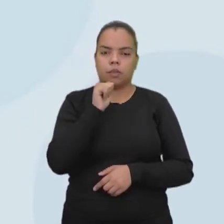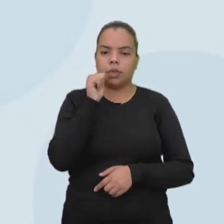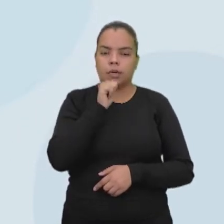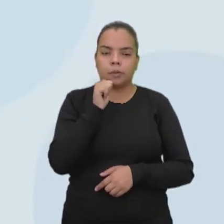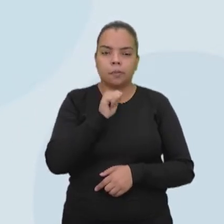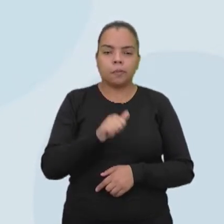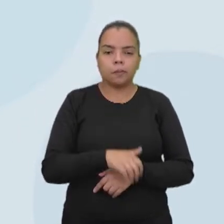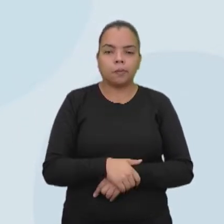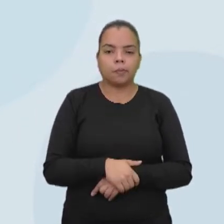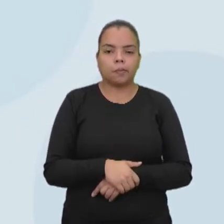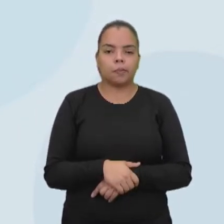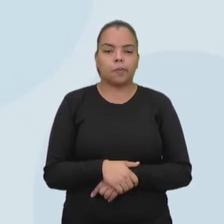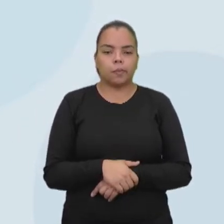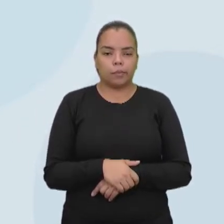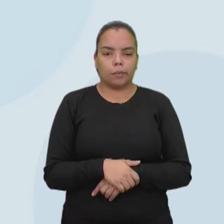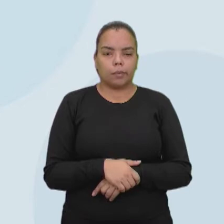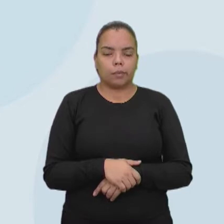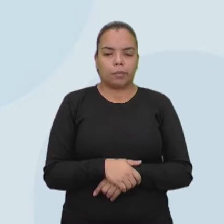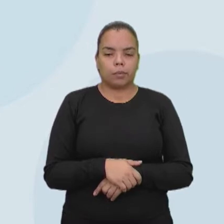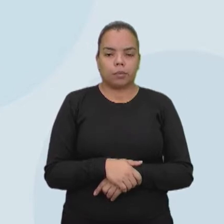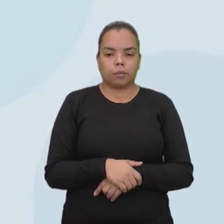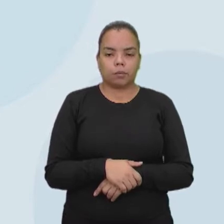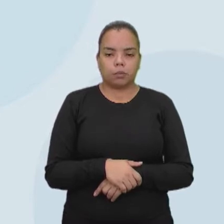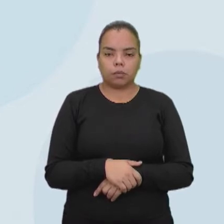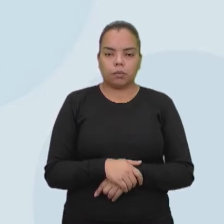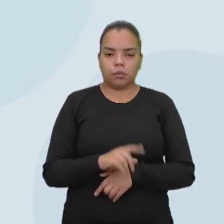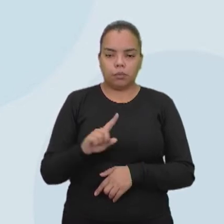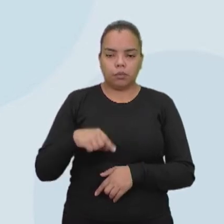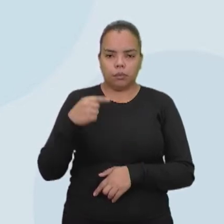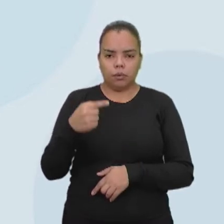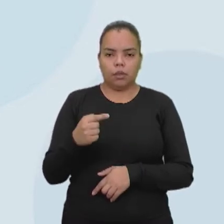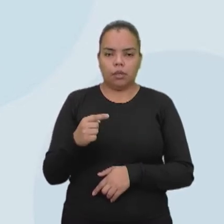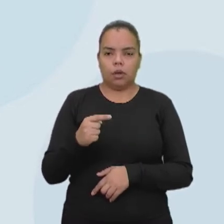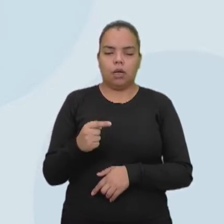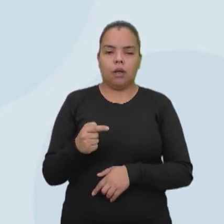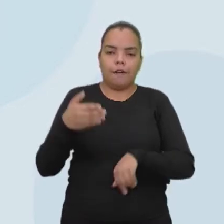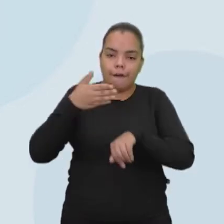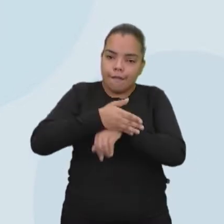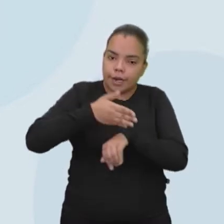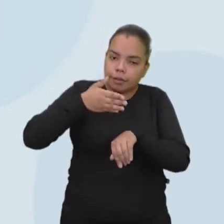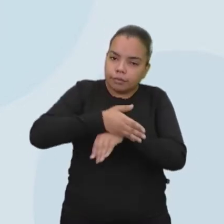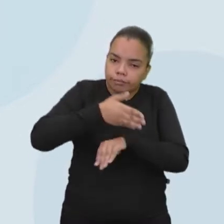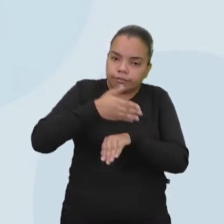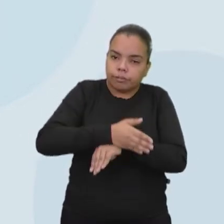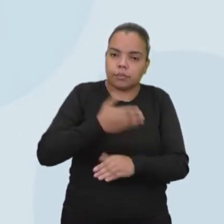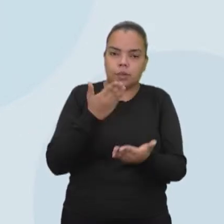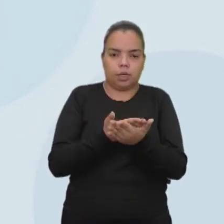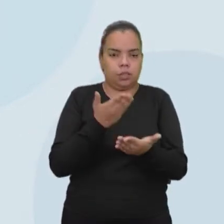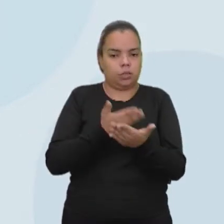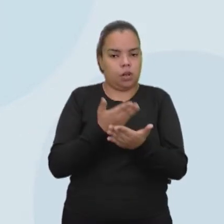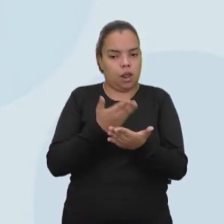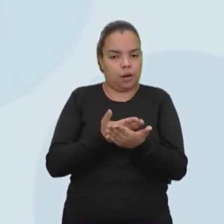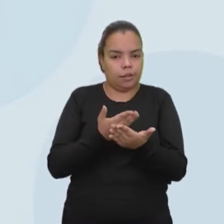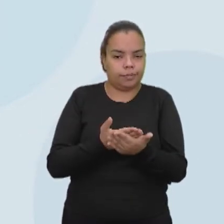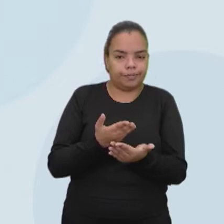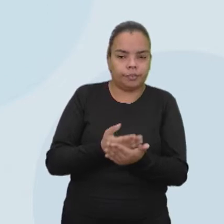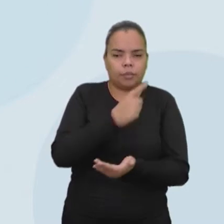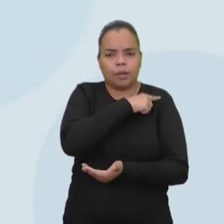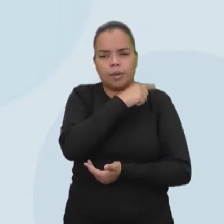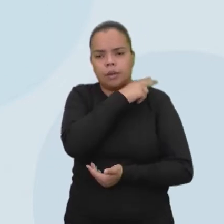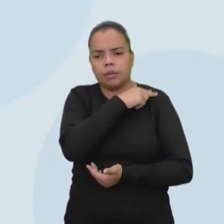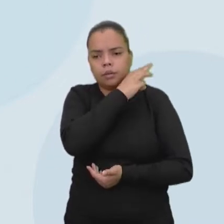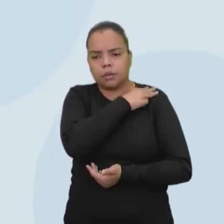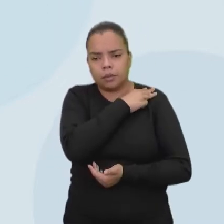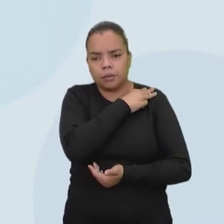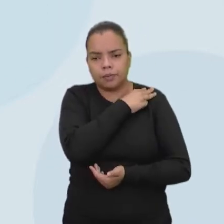Agora, do lado direito, taxa de frequência escolar líquida ajustada no ensino médio, que são pessoas do nível